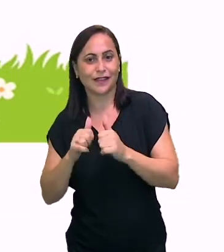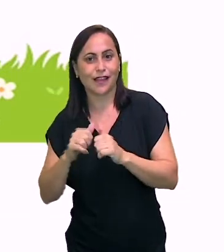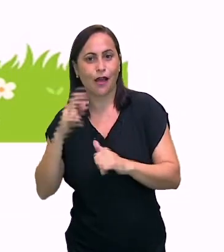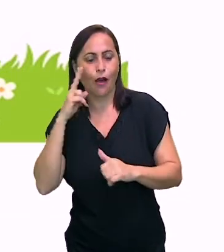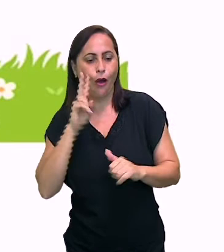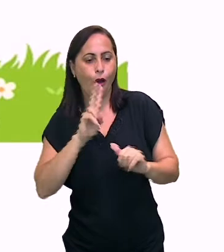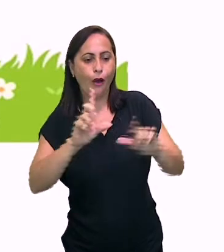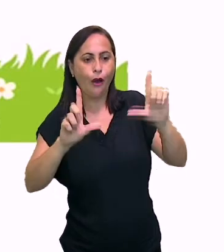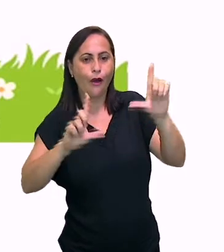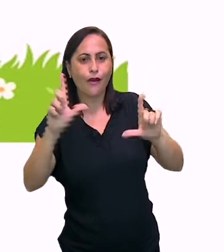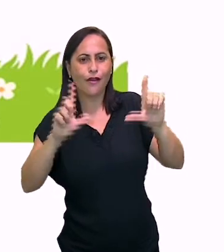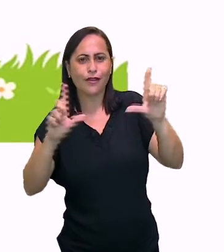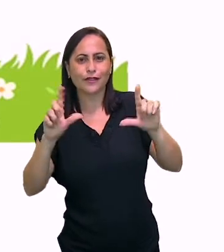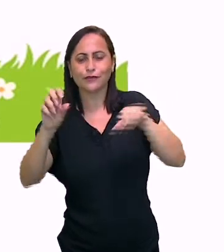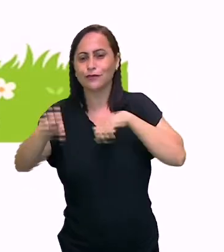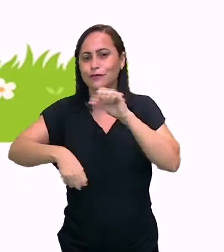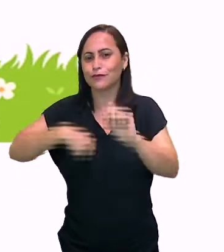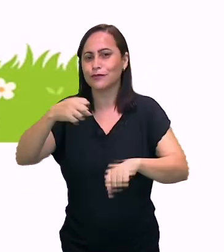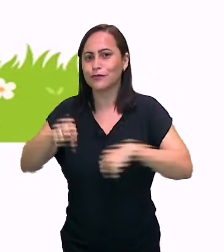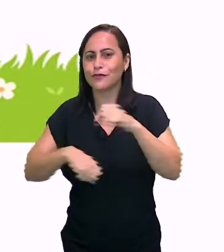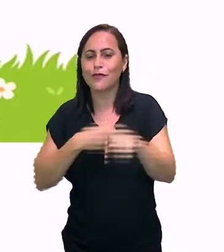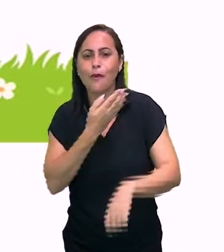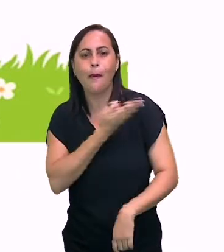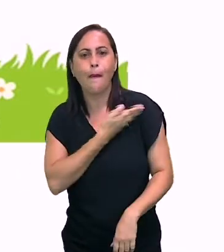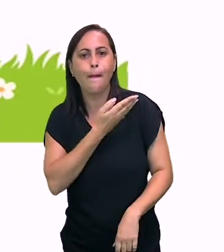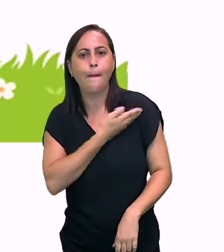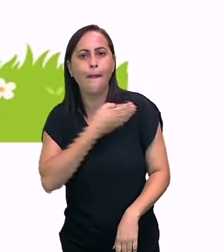amigo e freguês.